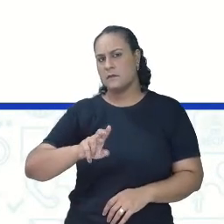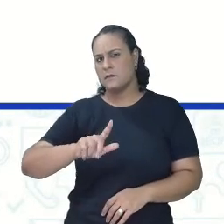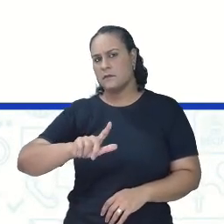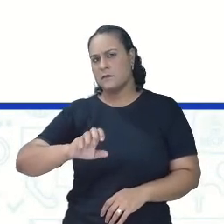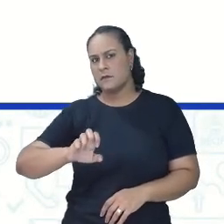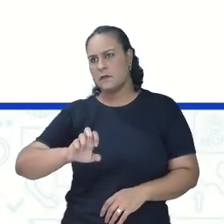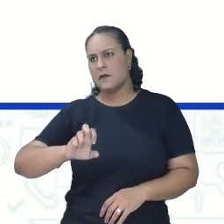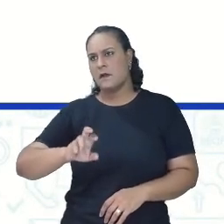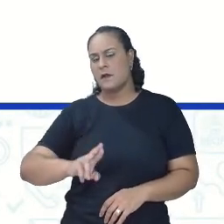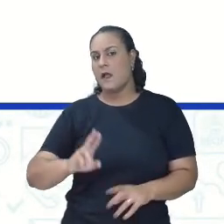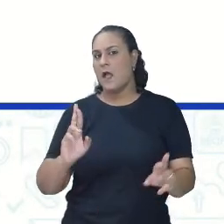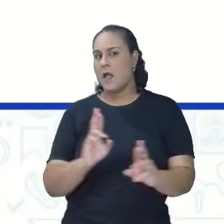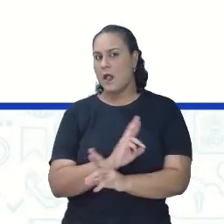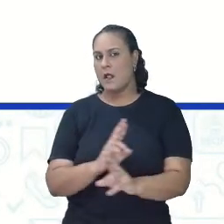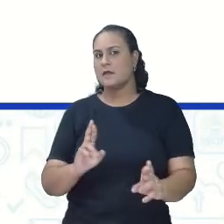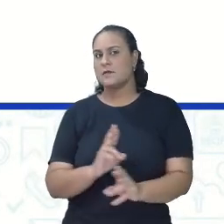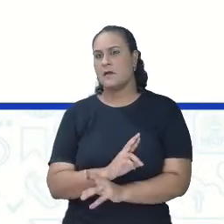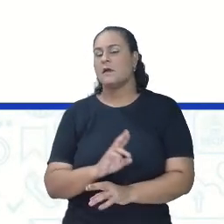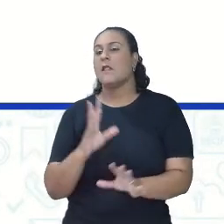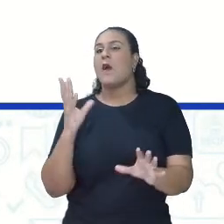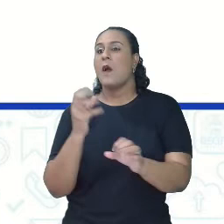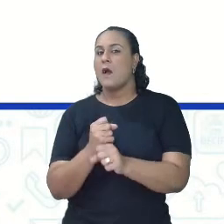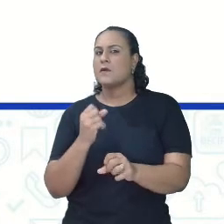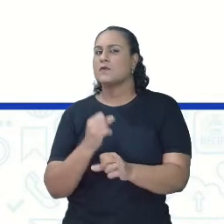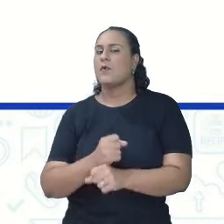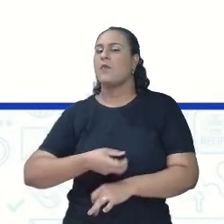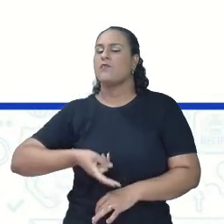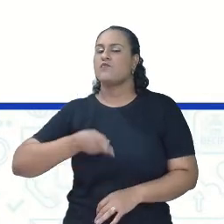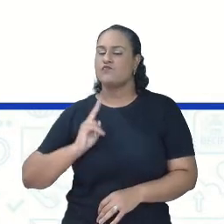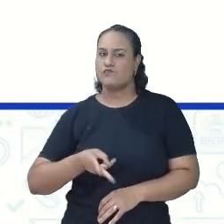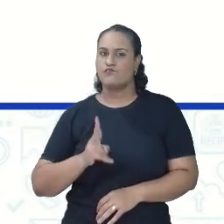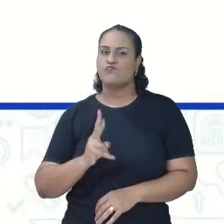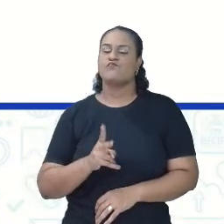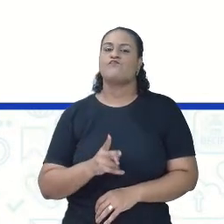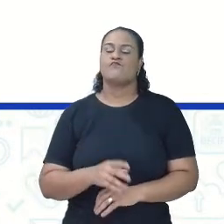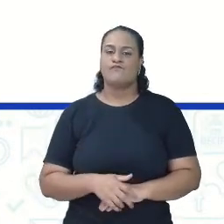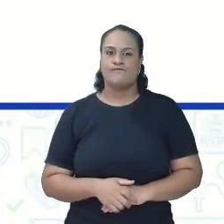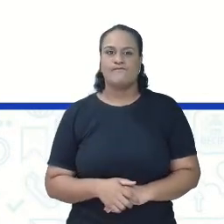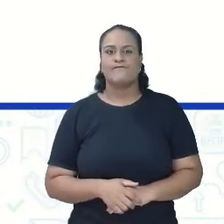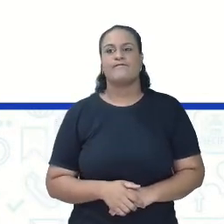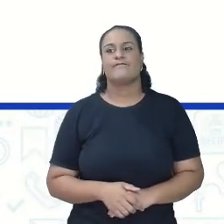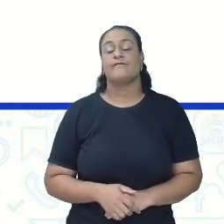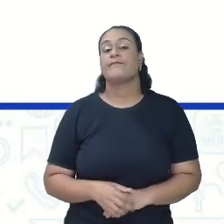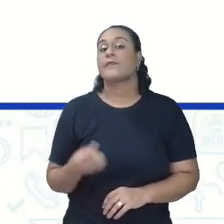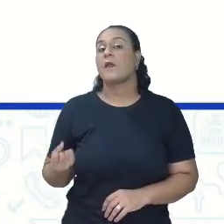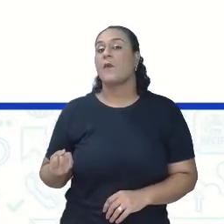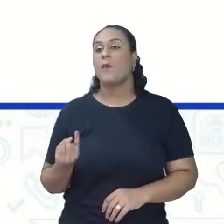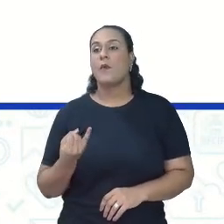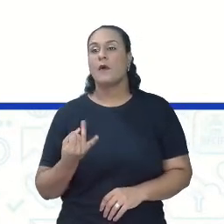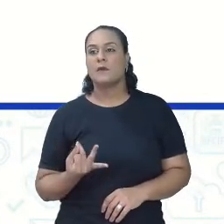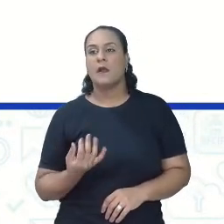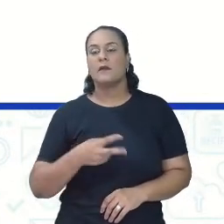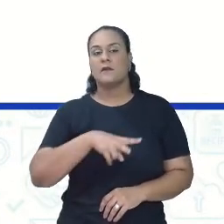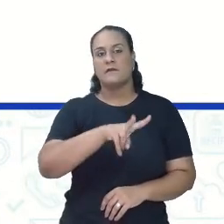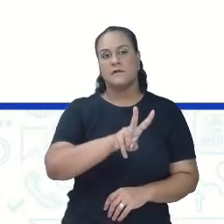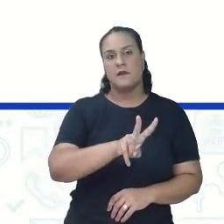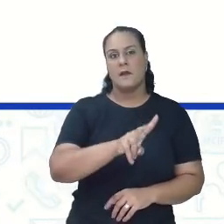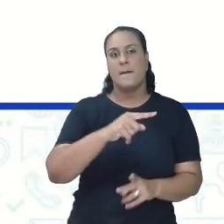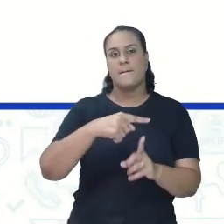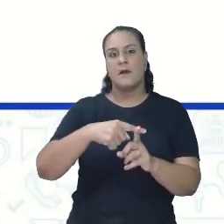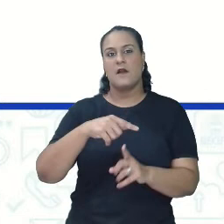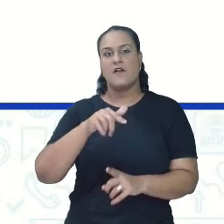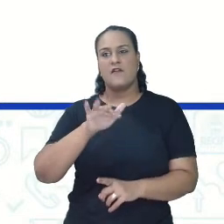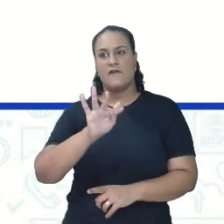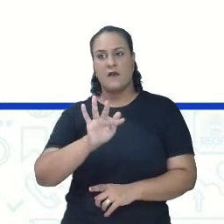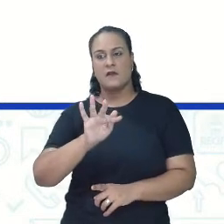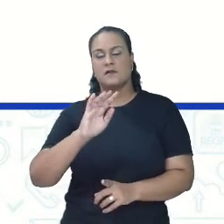gente perceber, que é essa soma que é constante, né? Essa relação que é constante. A quantidade de vértices mais faces é igual